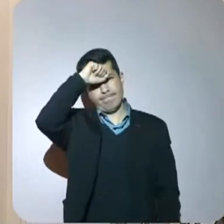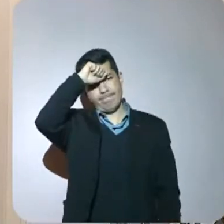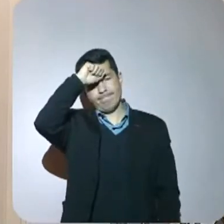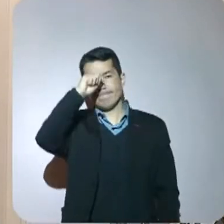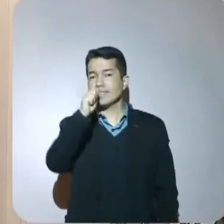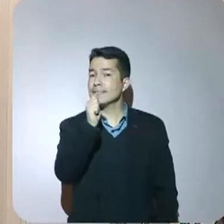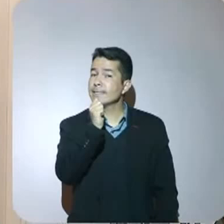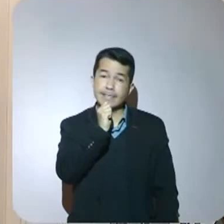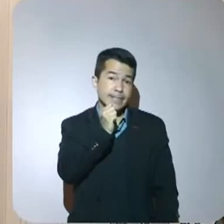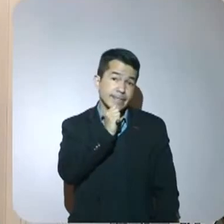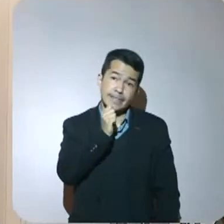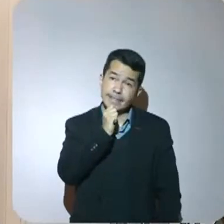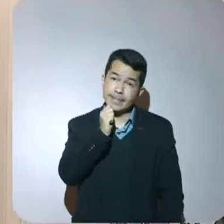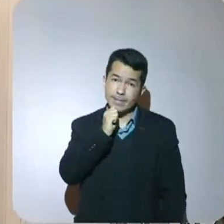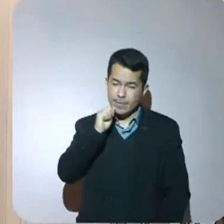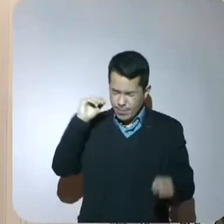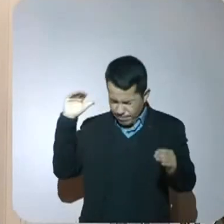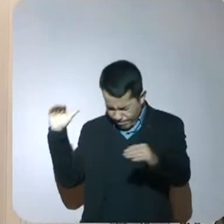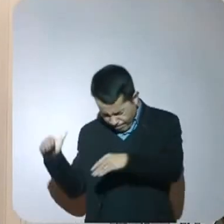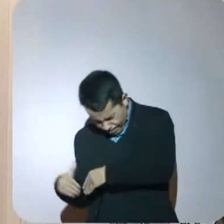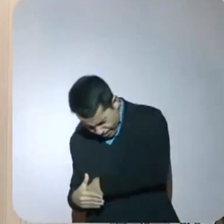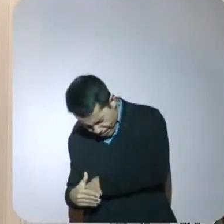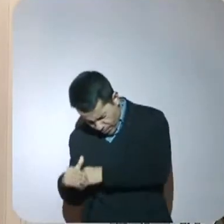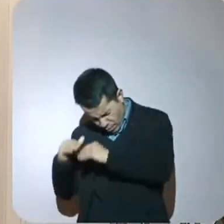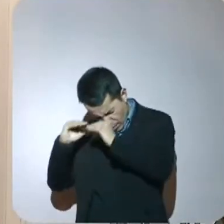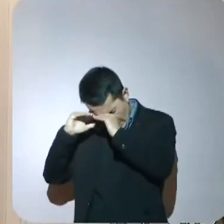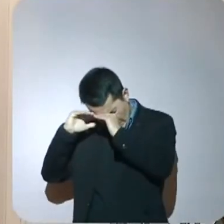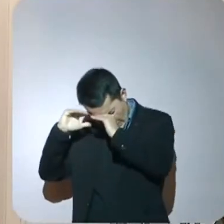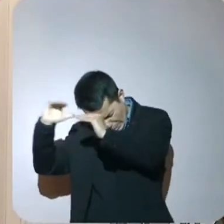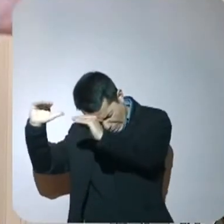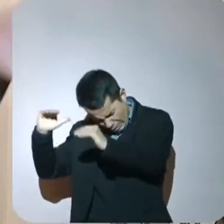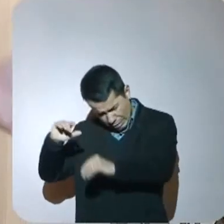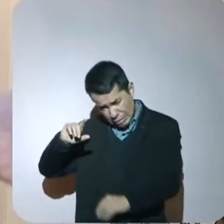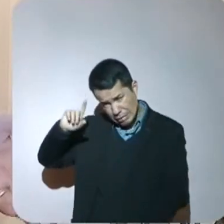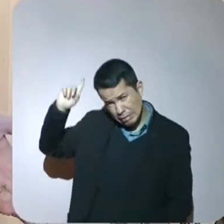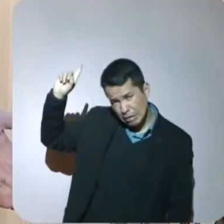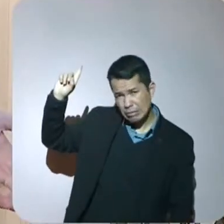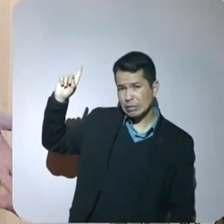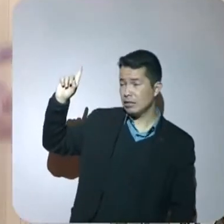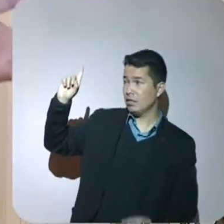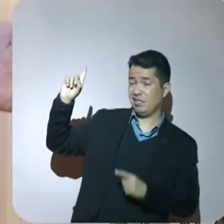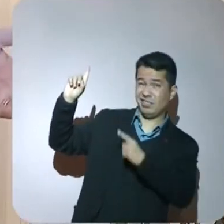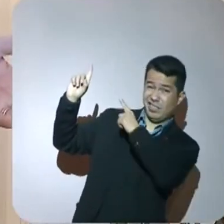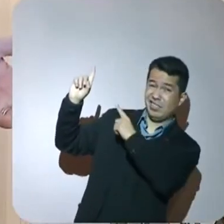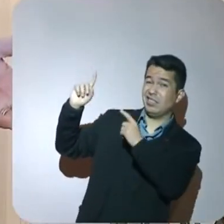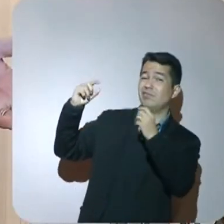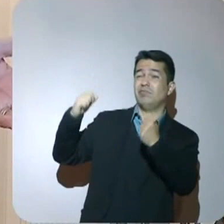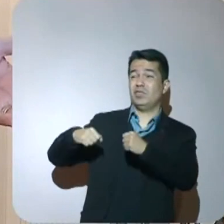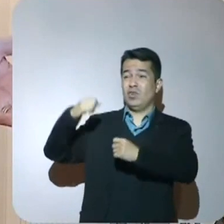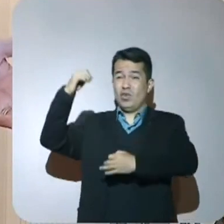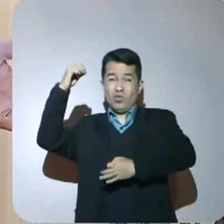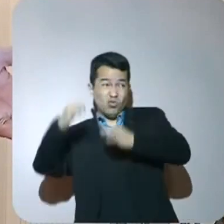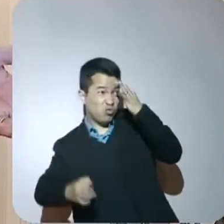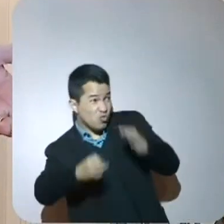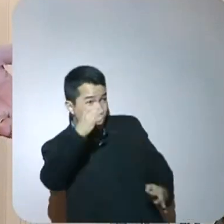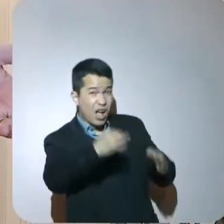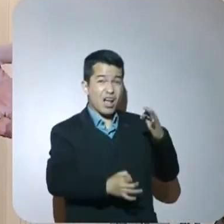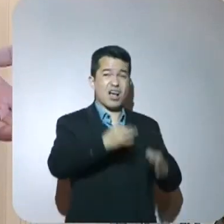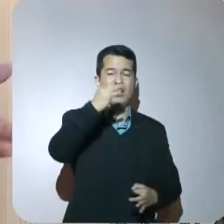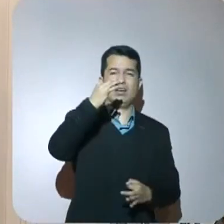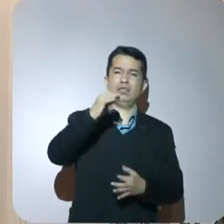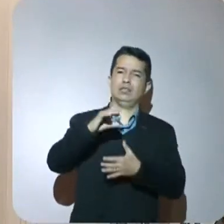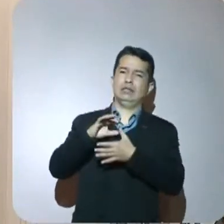do time de Coré, lá no Velho Testamento, tá? Deus tem que julgar líderes. Por